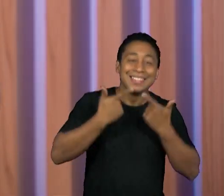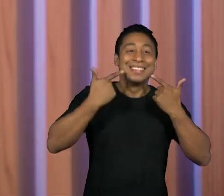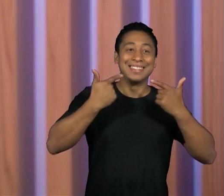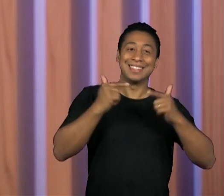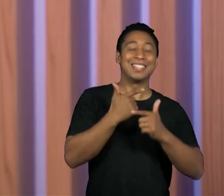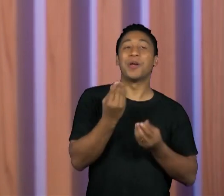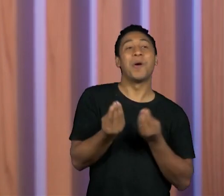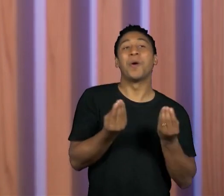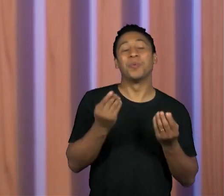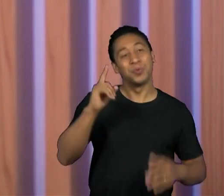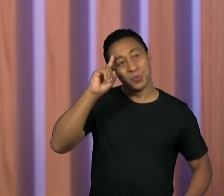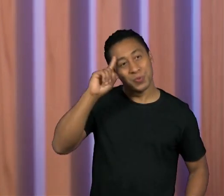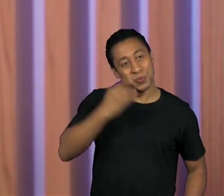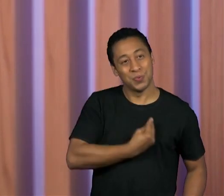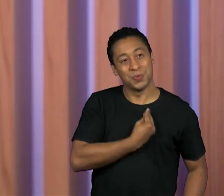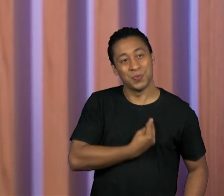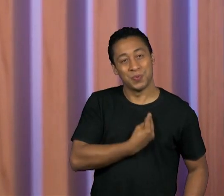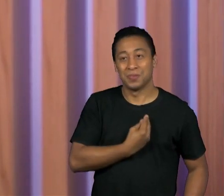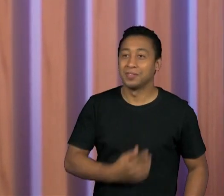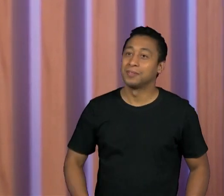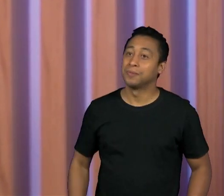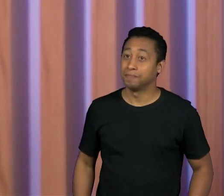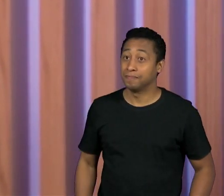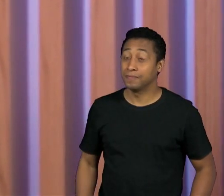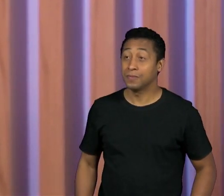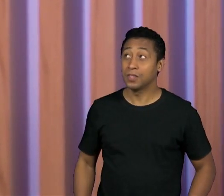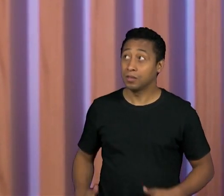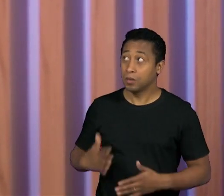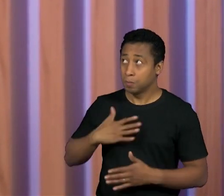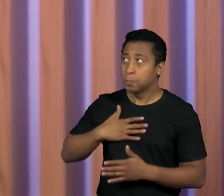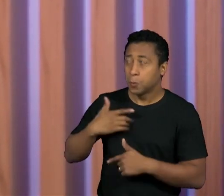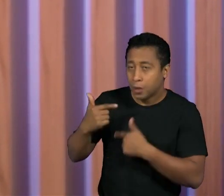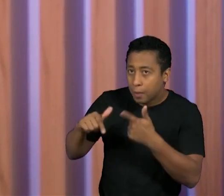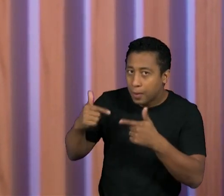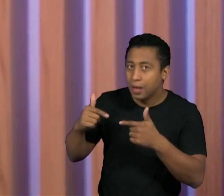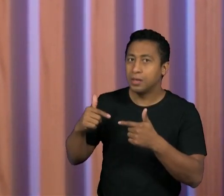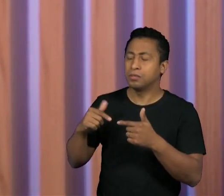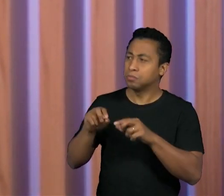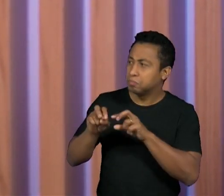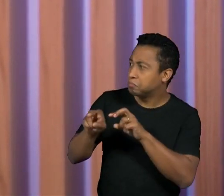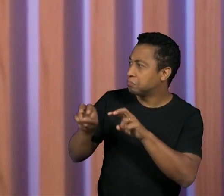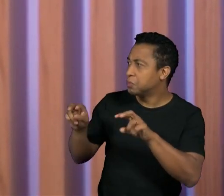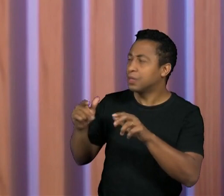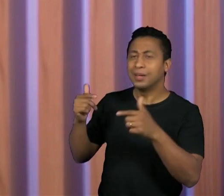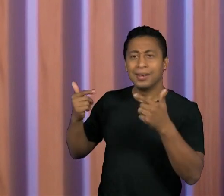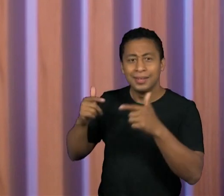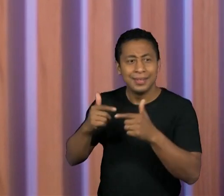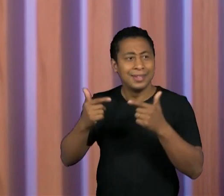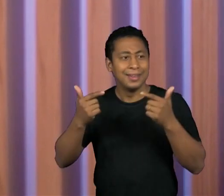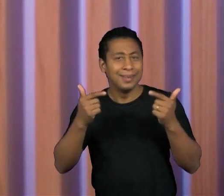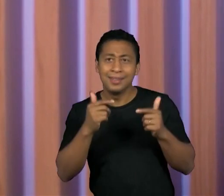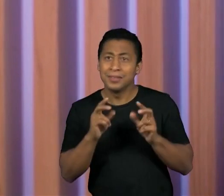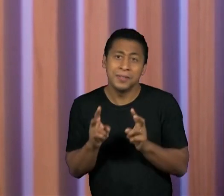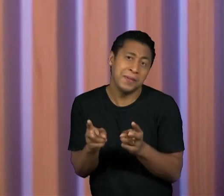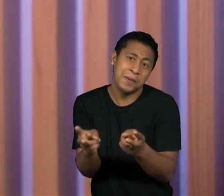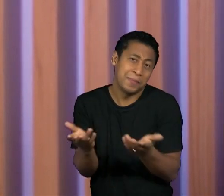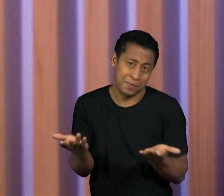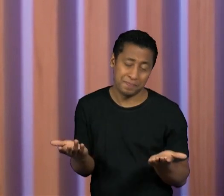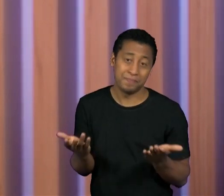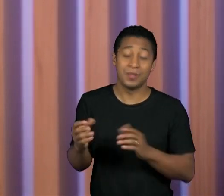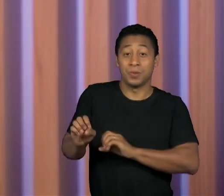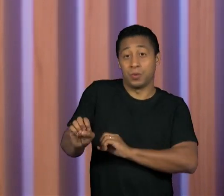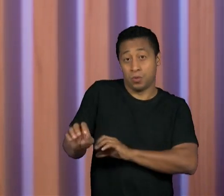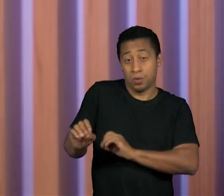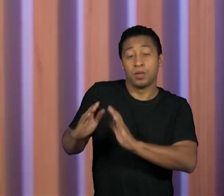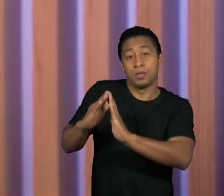acho que o riso no meu trabalho ele está em todos os lugares, né? Eu dou aula na Escola Livre de